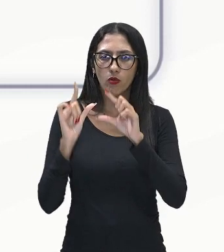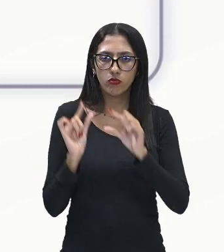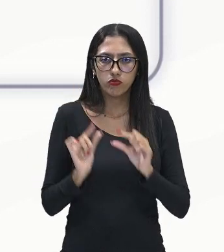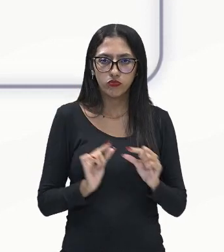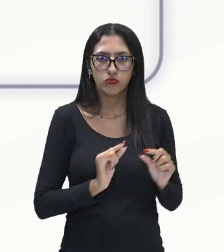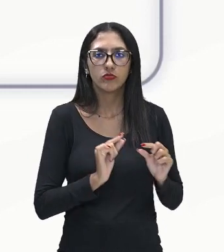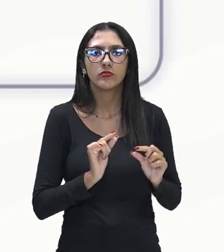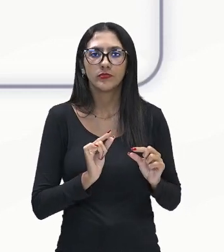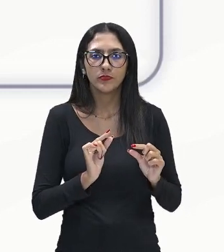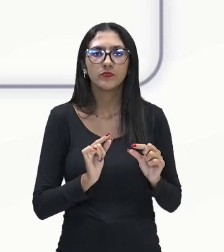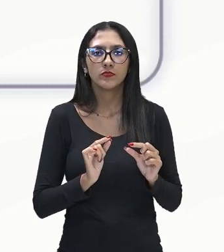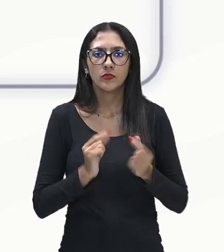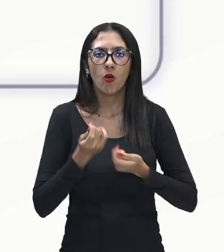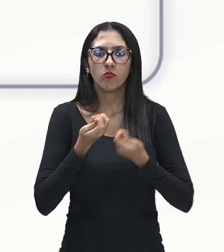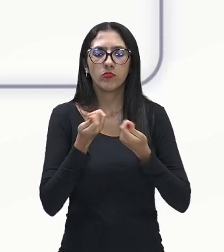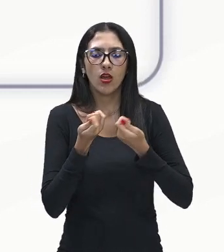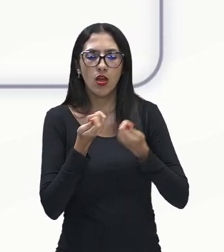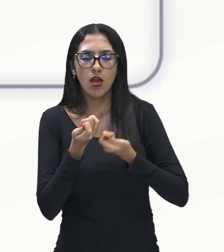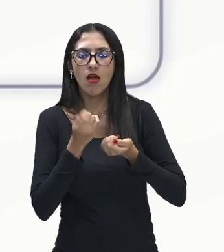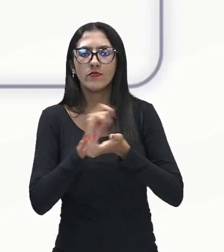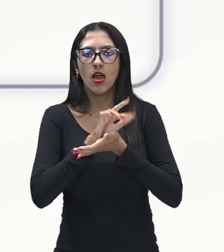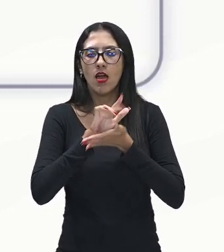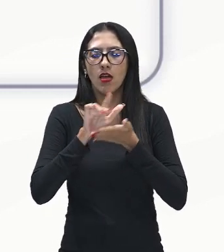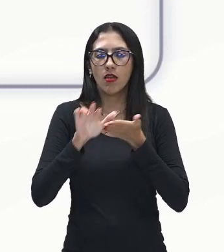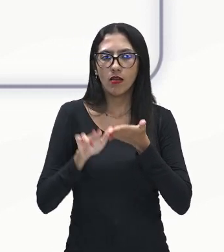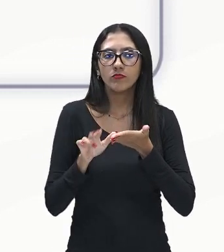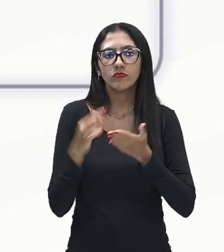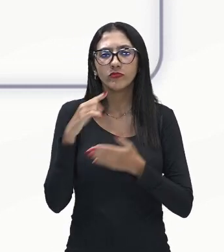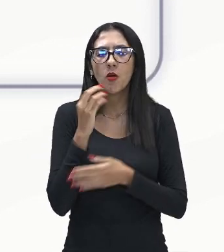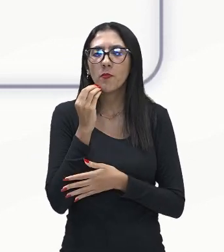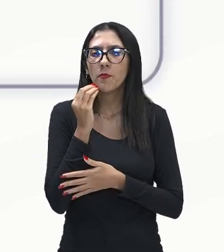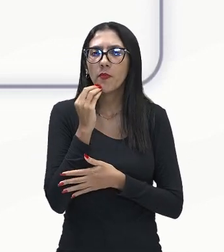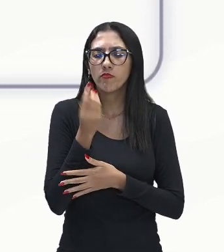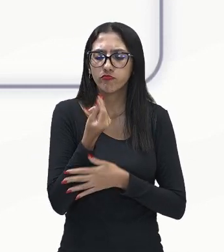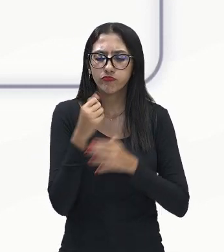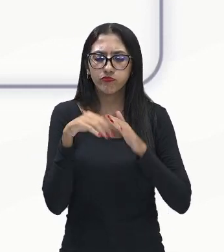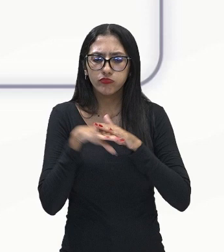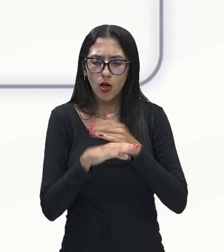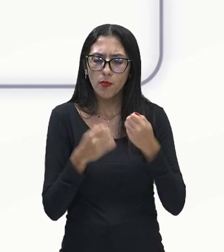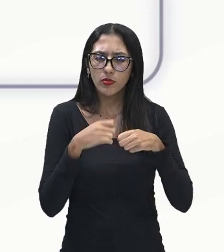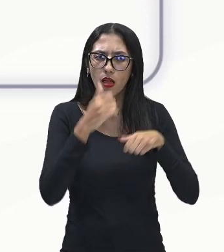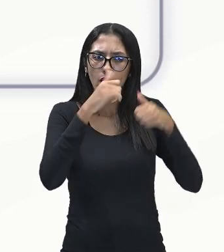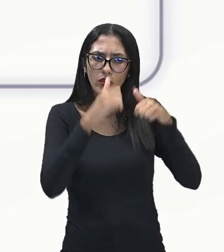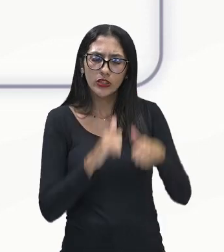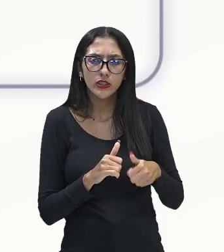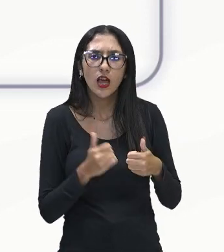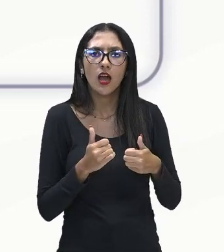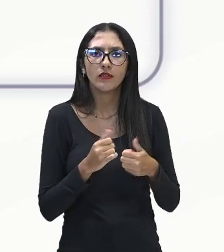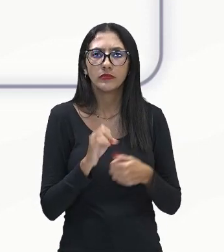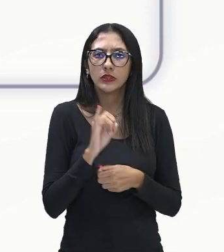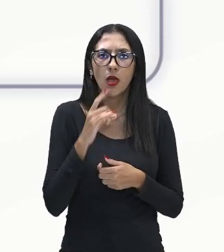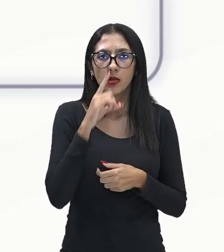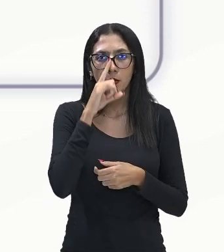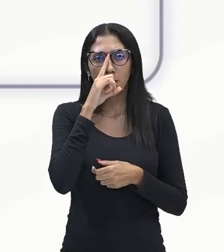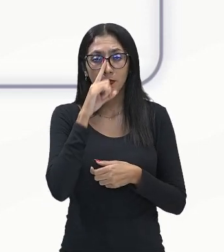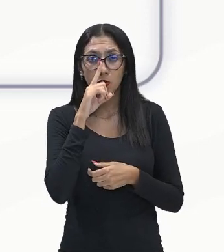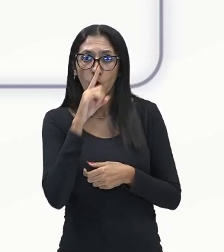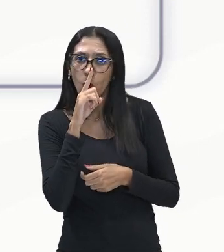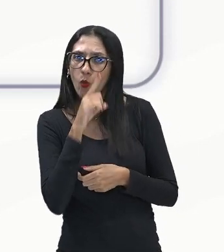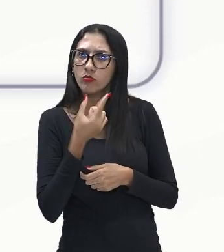é chave. Você, como investidor, deve avaliar seu perfil de risco